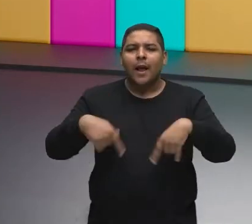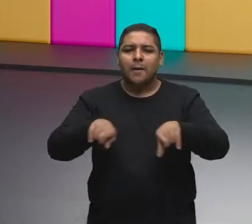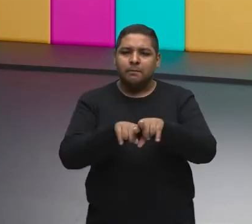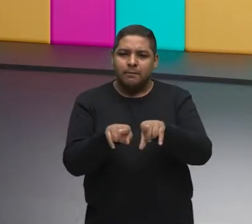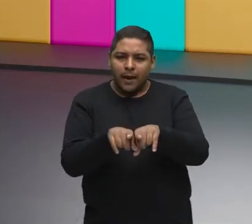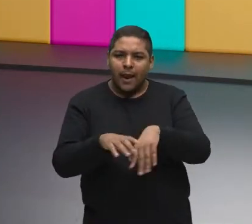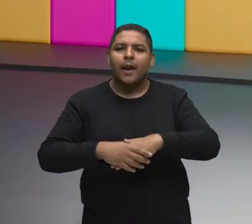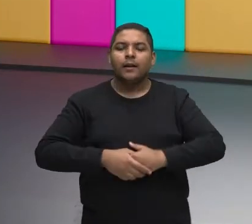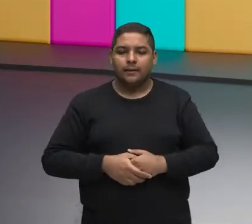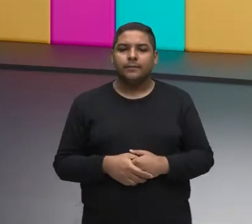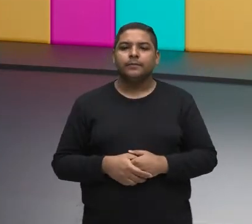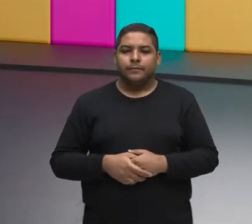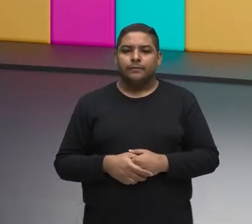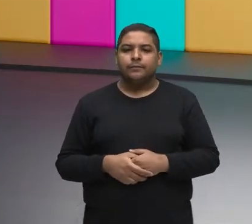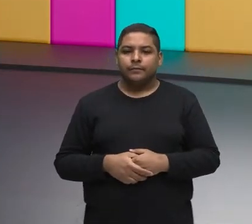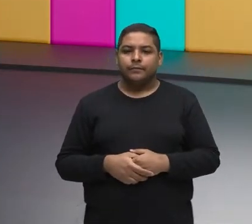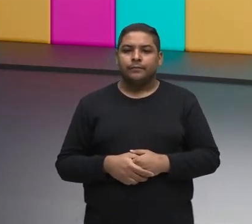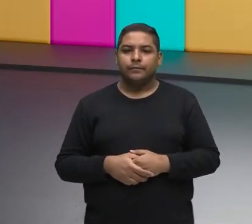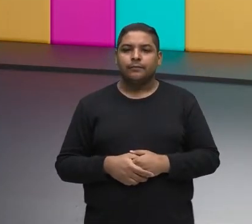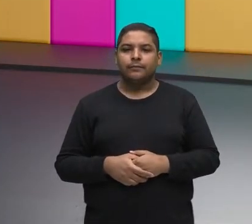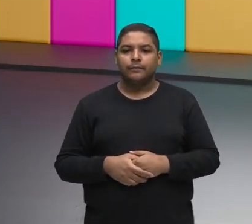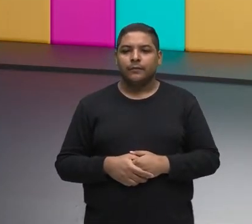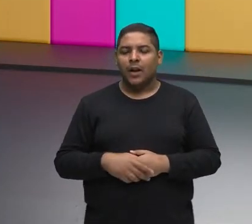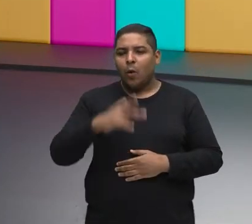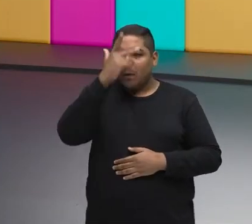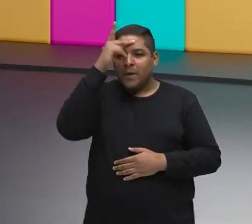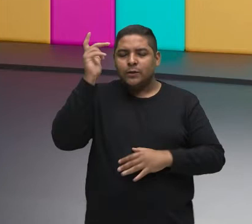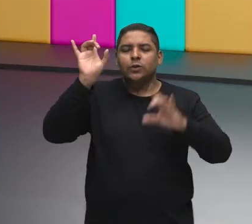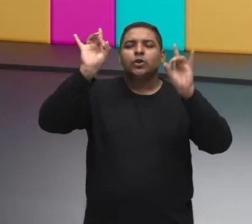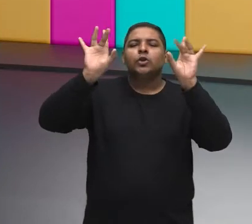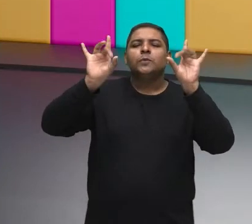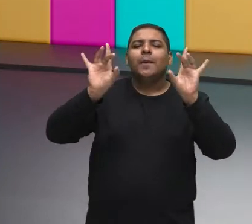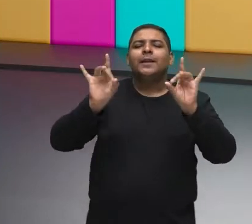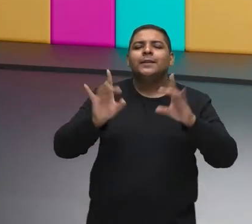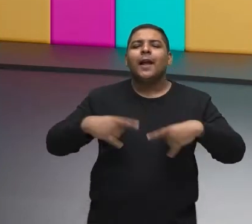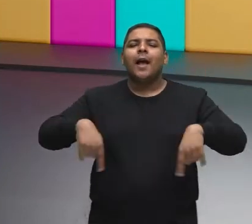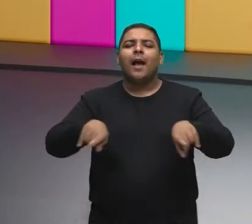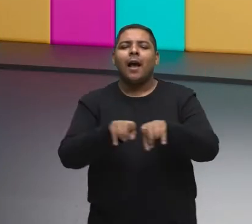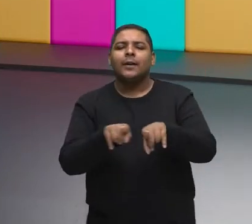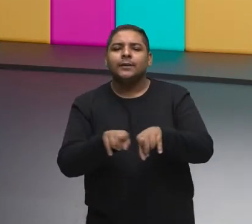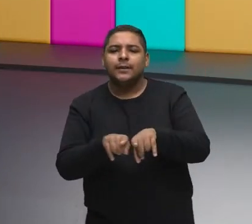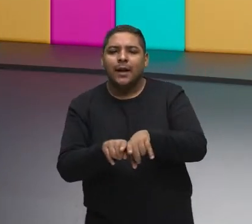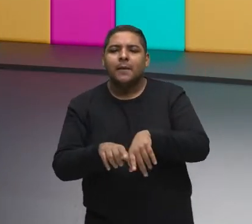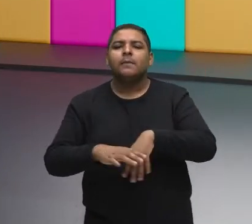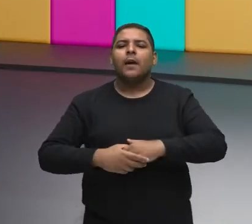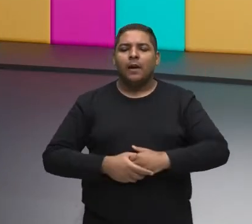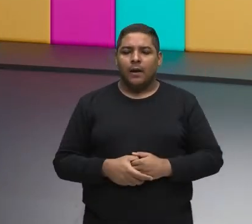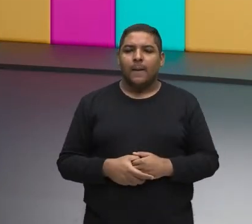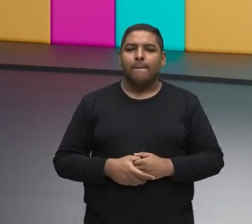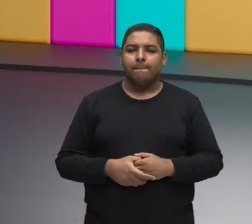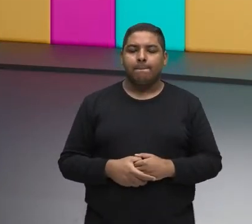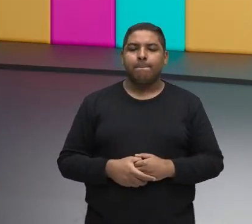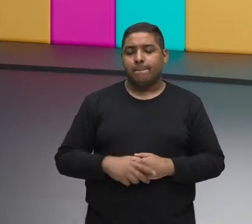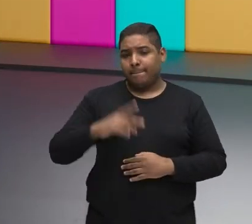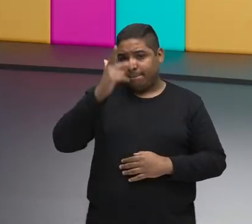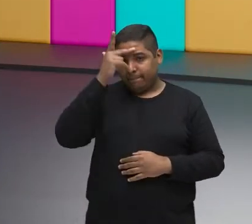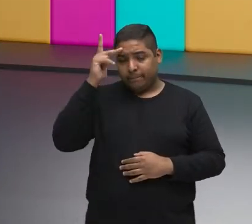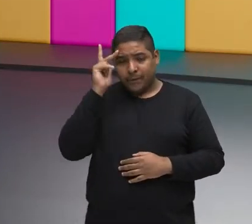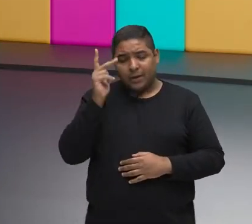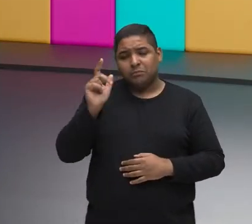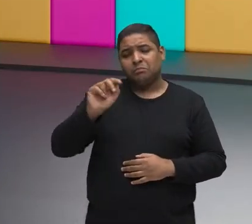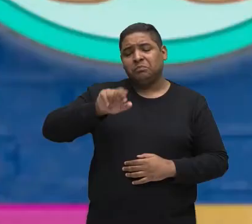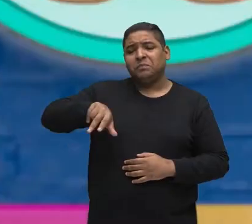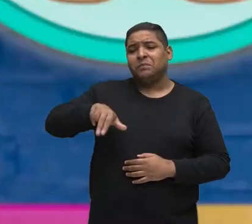ouvir uma pessoa muito especial, né, que sem essas pessoas, talvez a profissão